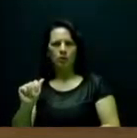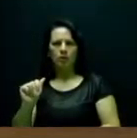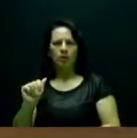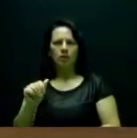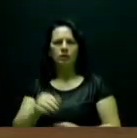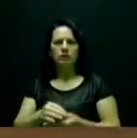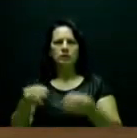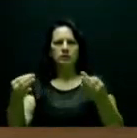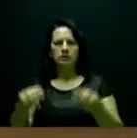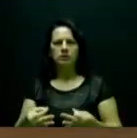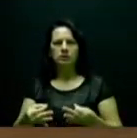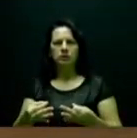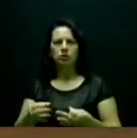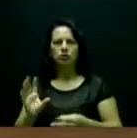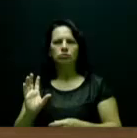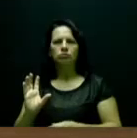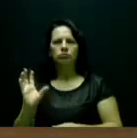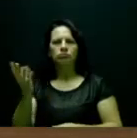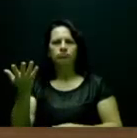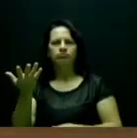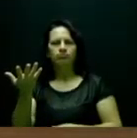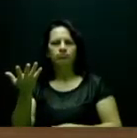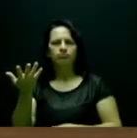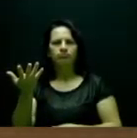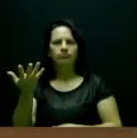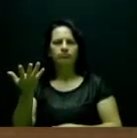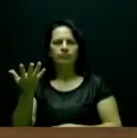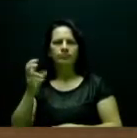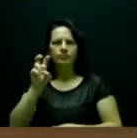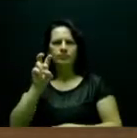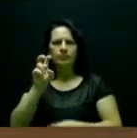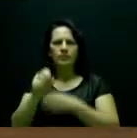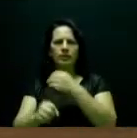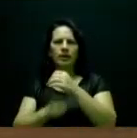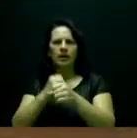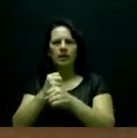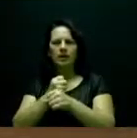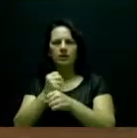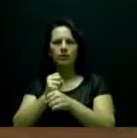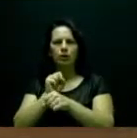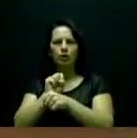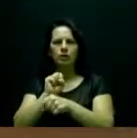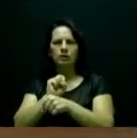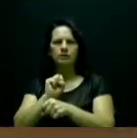é justamente na questão do tempo. A gente está falando de 5 anos de espera aí,